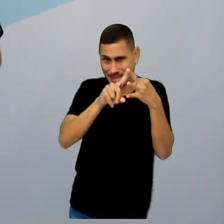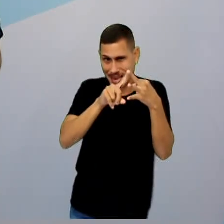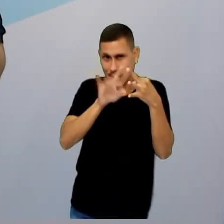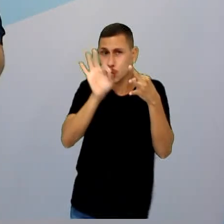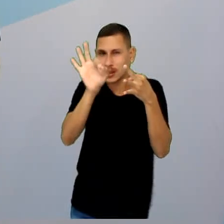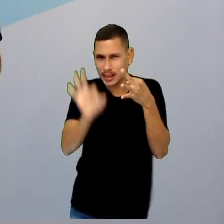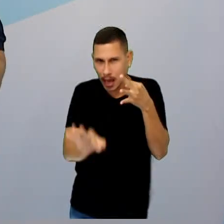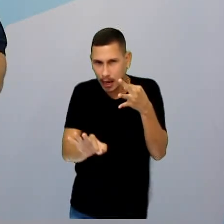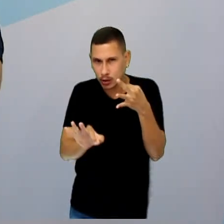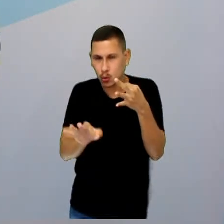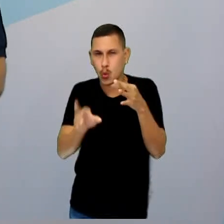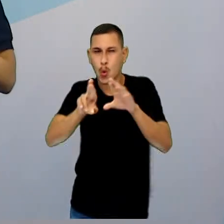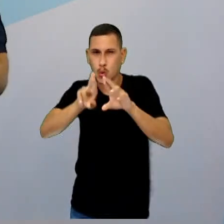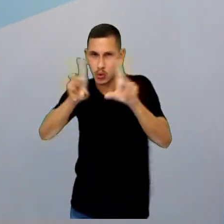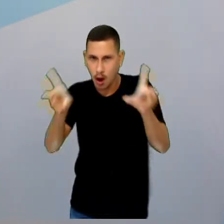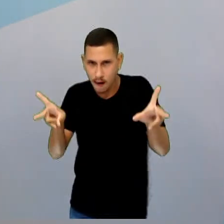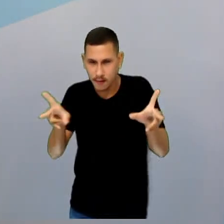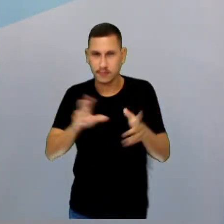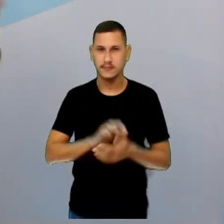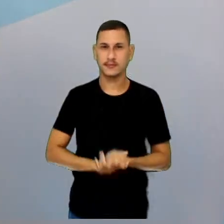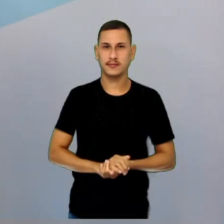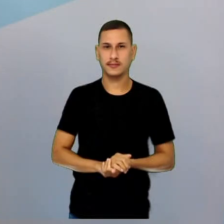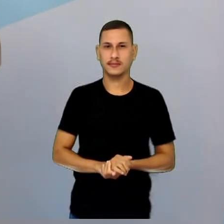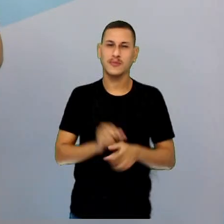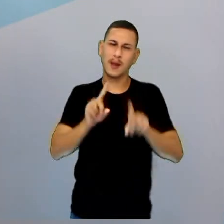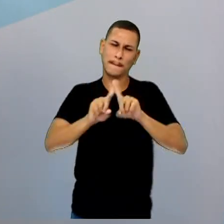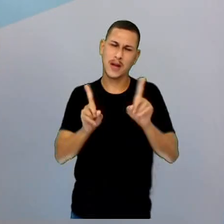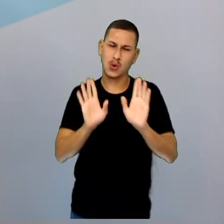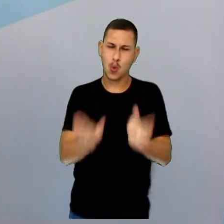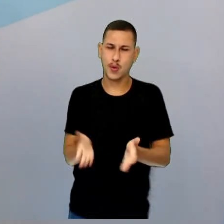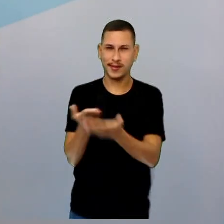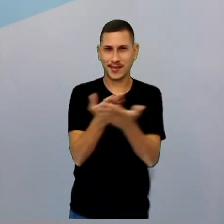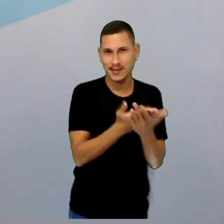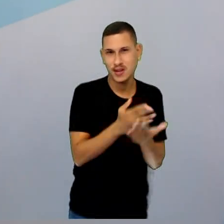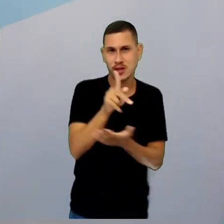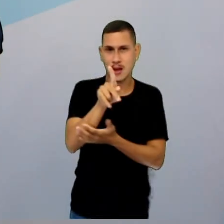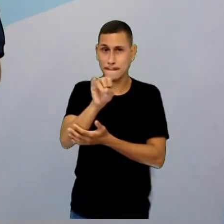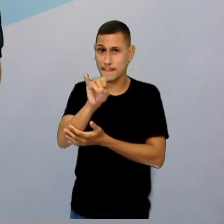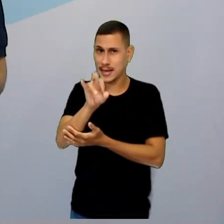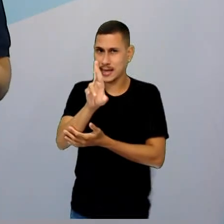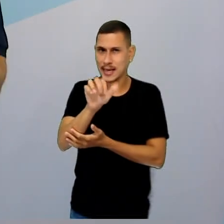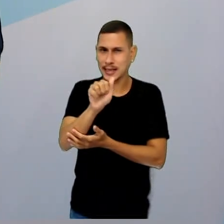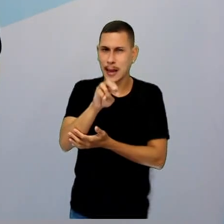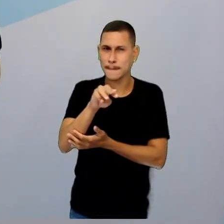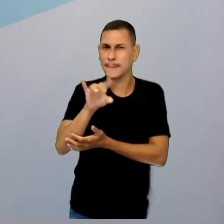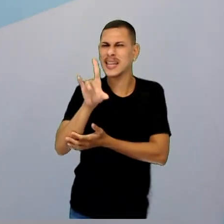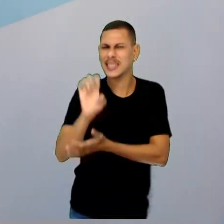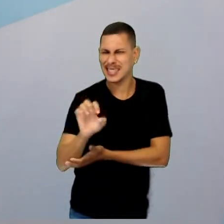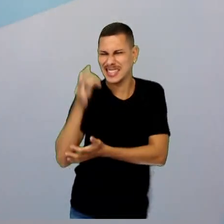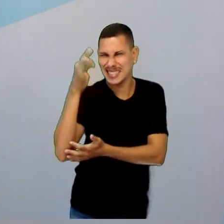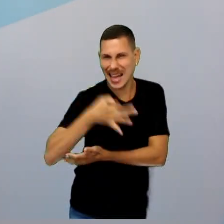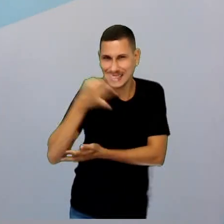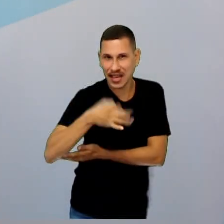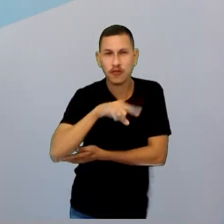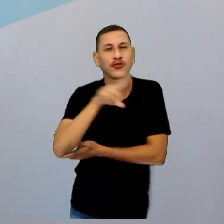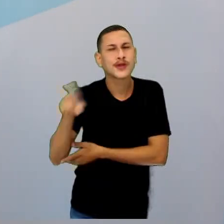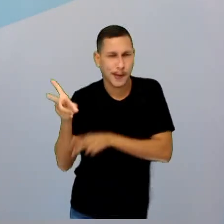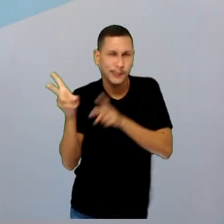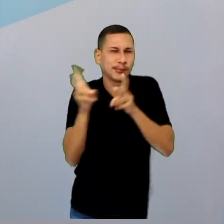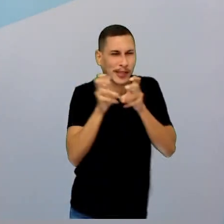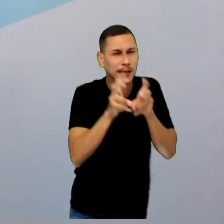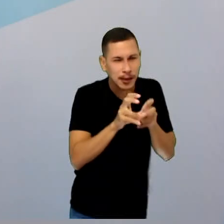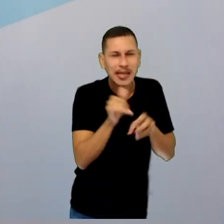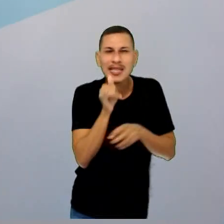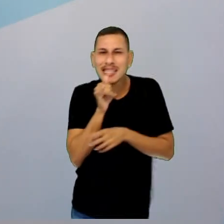faces opostas pintadas. Mas vamos hoje para a nossa aula de pirâmides. Eu tenho certeza que você já viu em outros